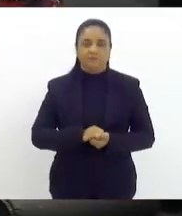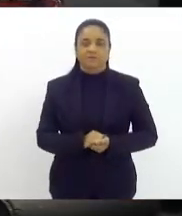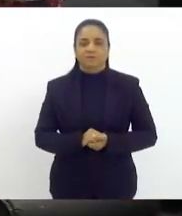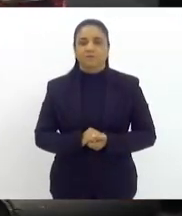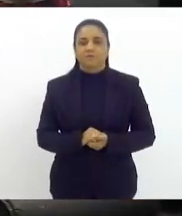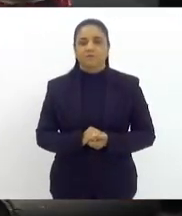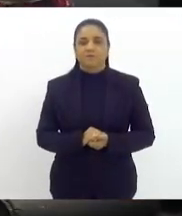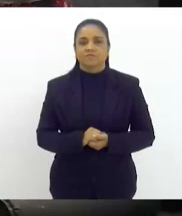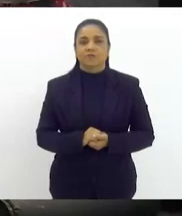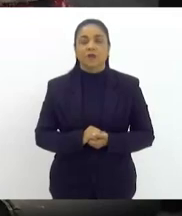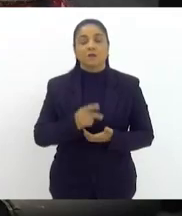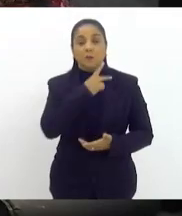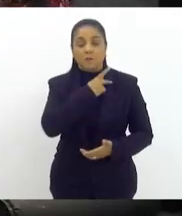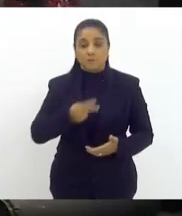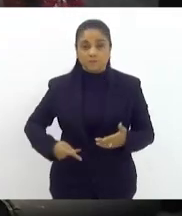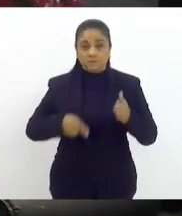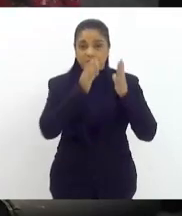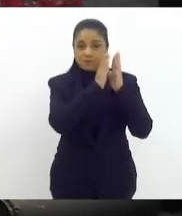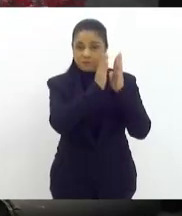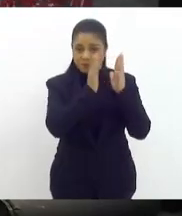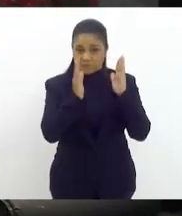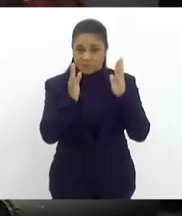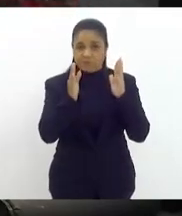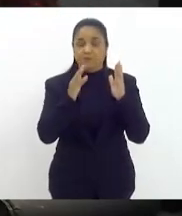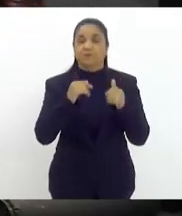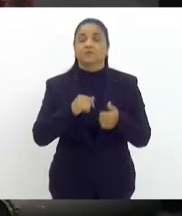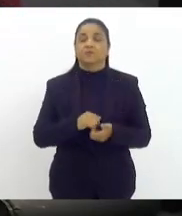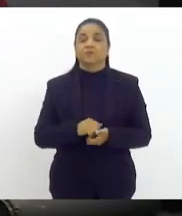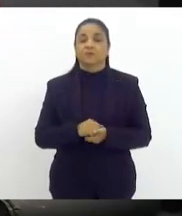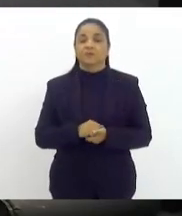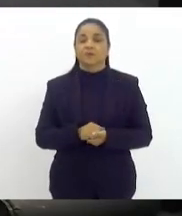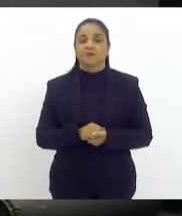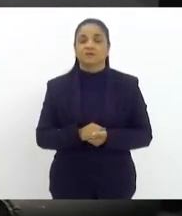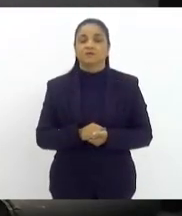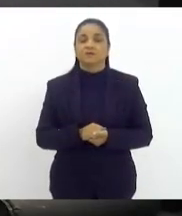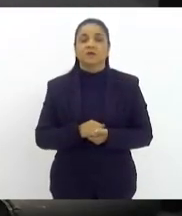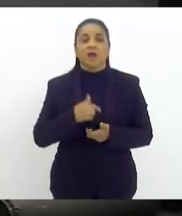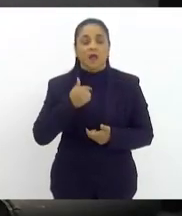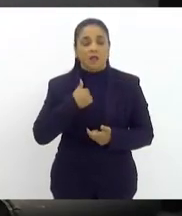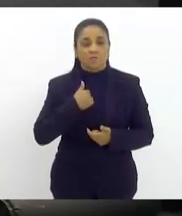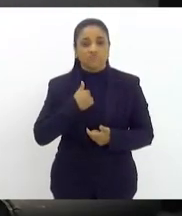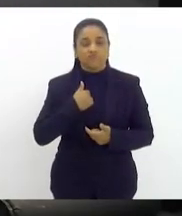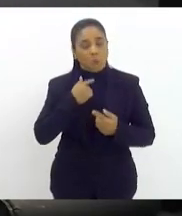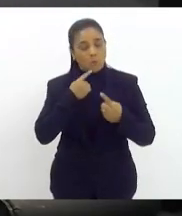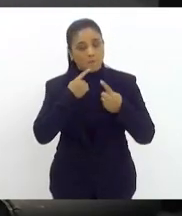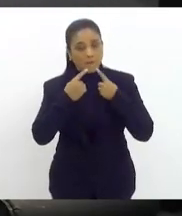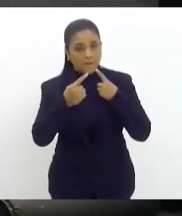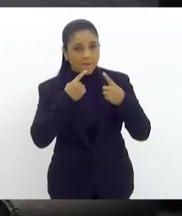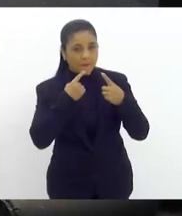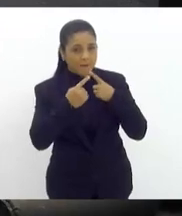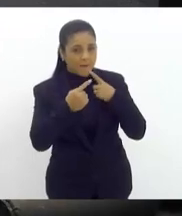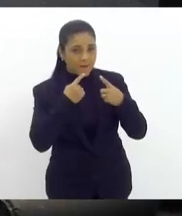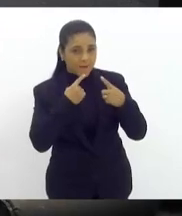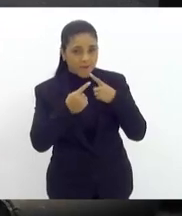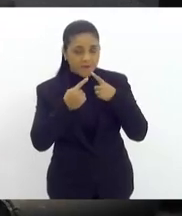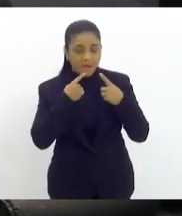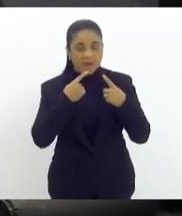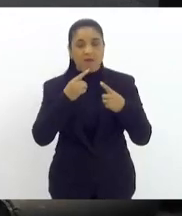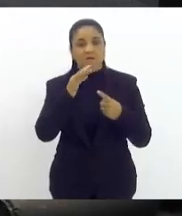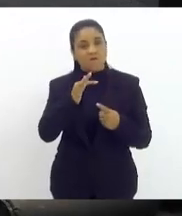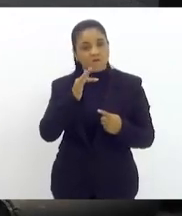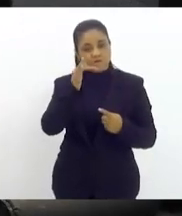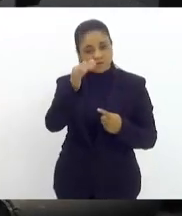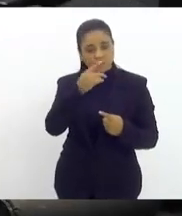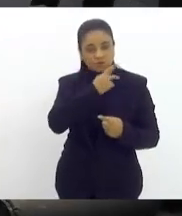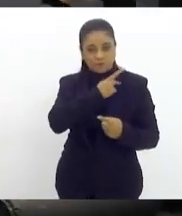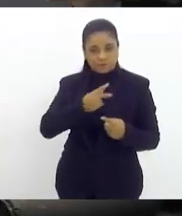Sr. Presidente, questão de ordem aqui. Eu vou, inclusive, presidente, dialogar futuramente com o nosso presidente da